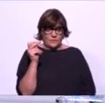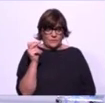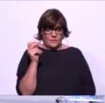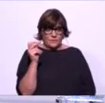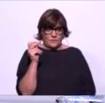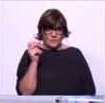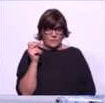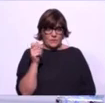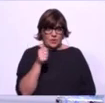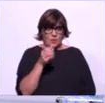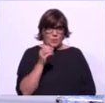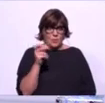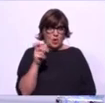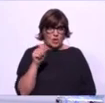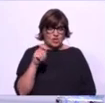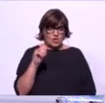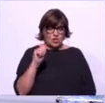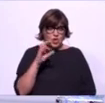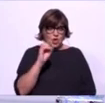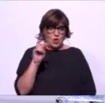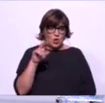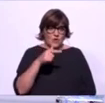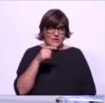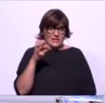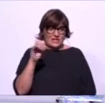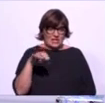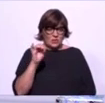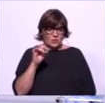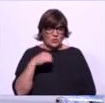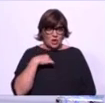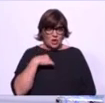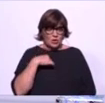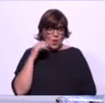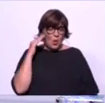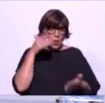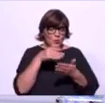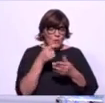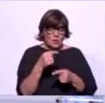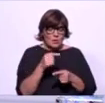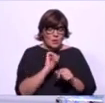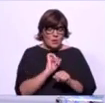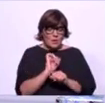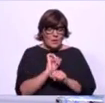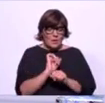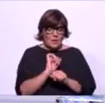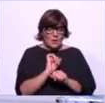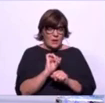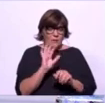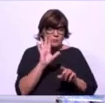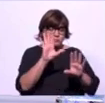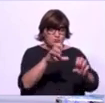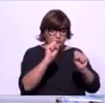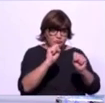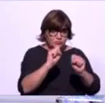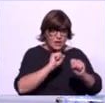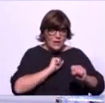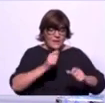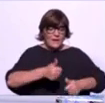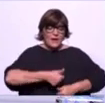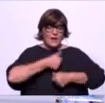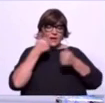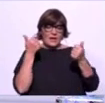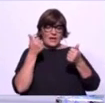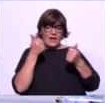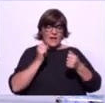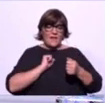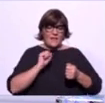de Borges Coutinho, chegamos à conclusão que para alcançar os títulos conquistados por